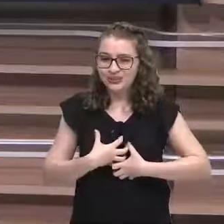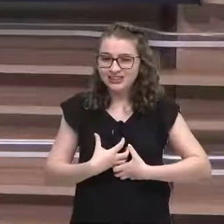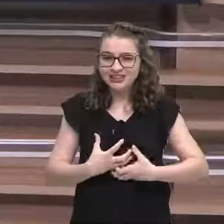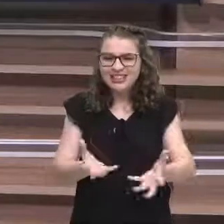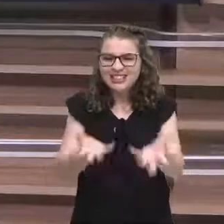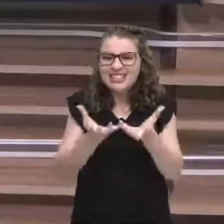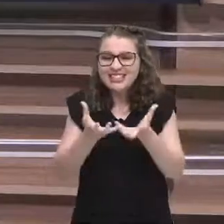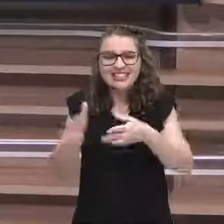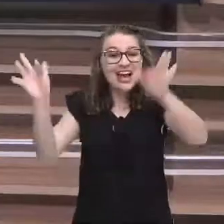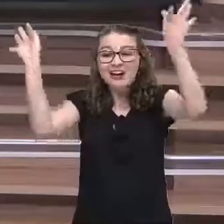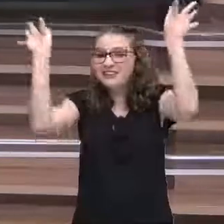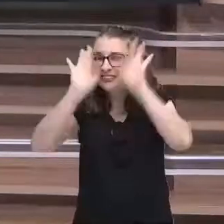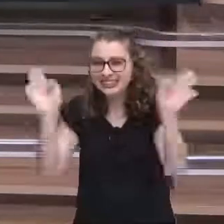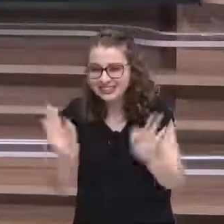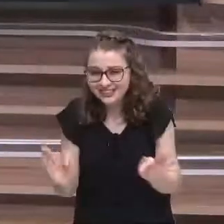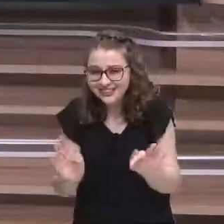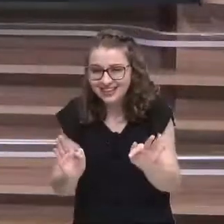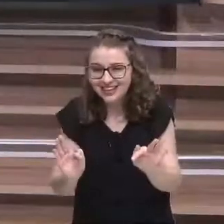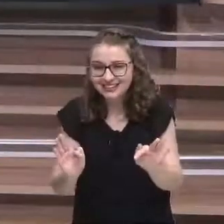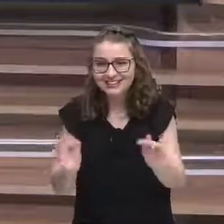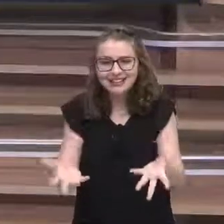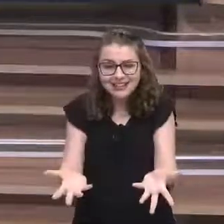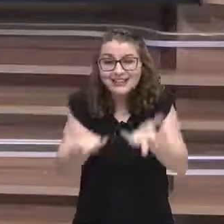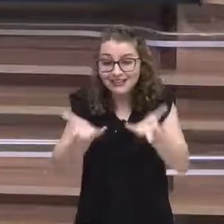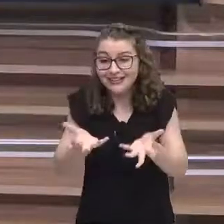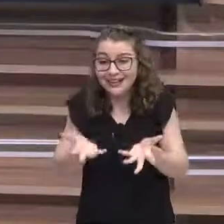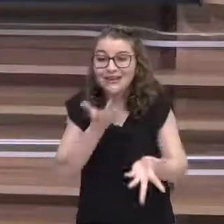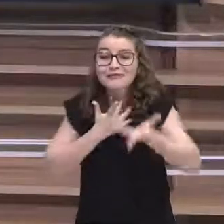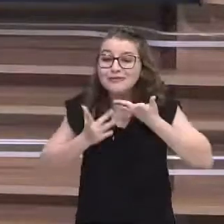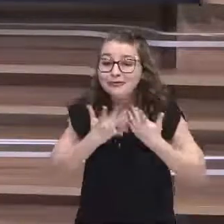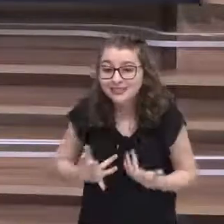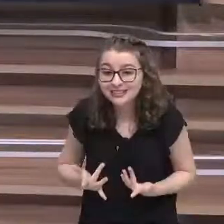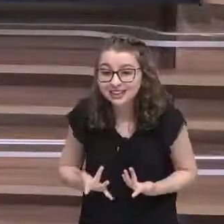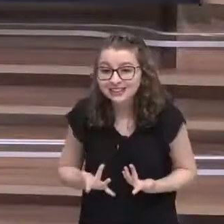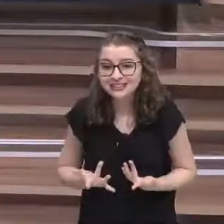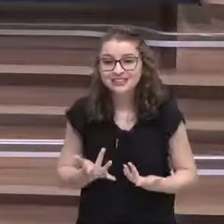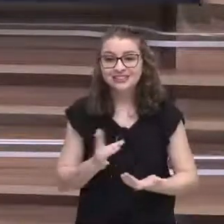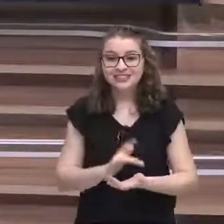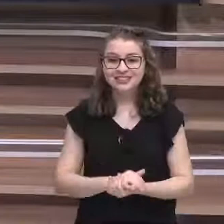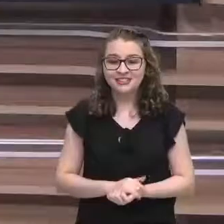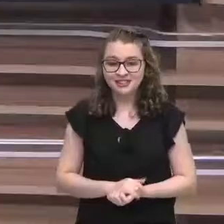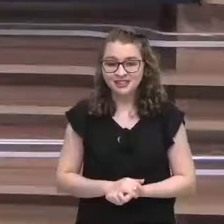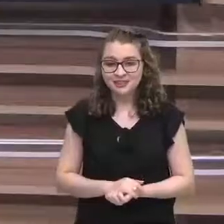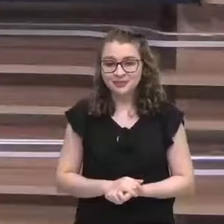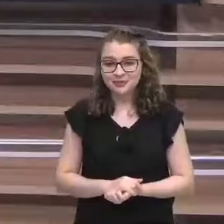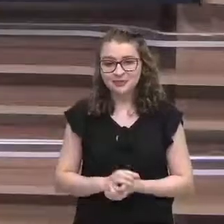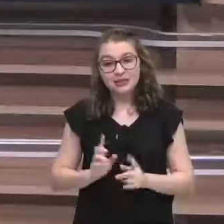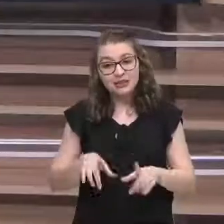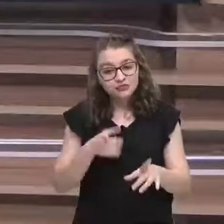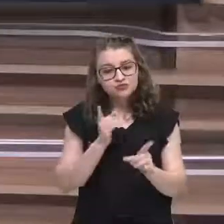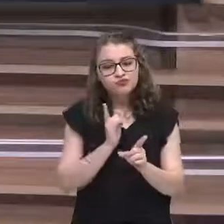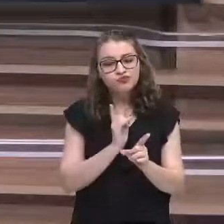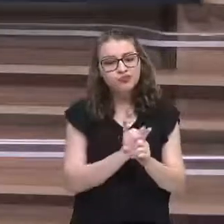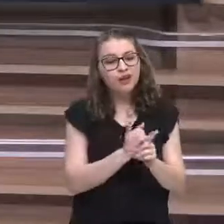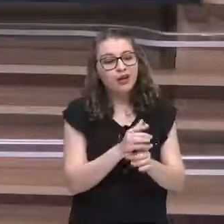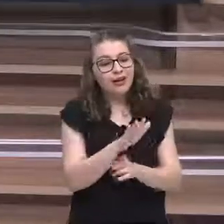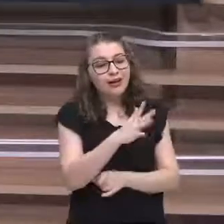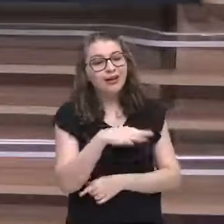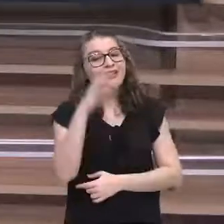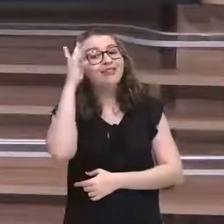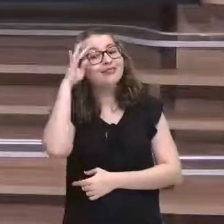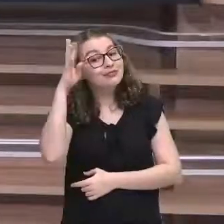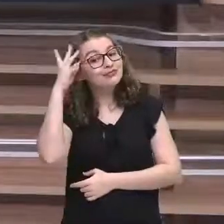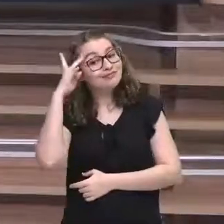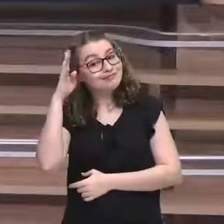quer ser feliz, né? Busca a felicidade. E aí, nós encontramos a filosofia,